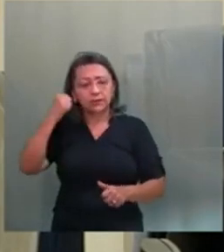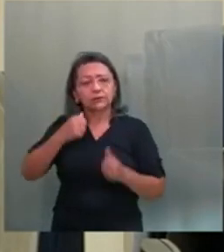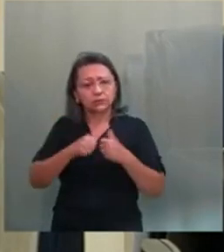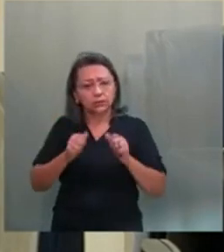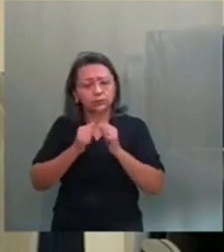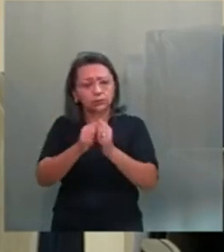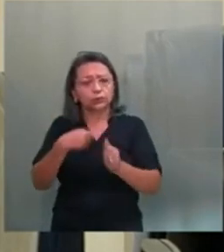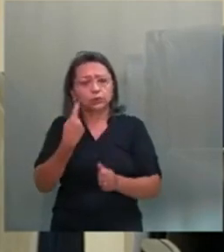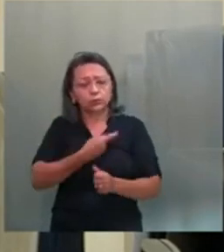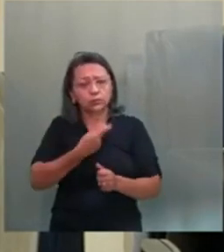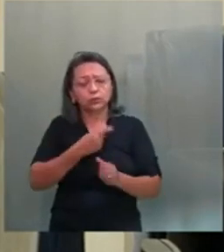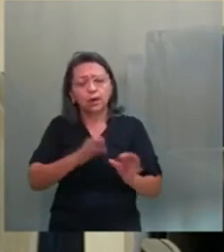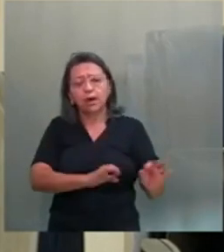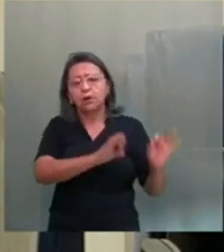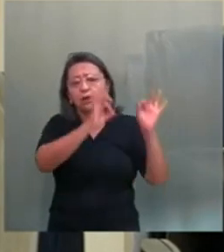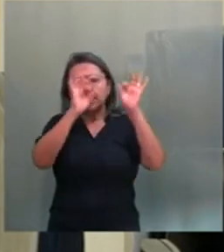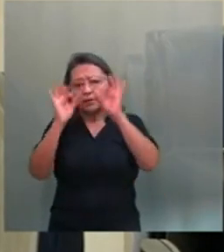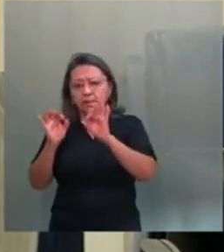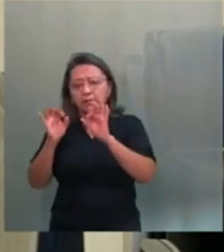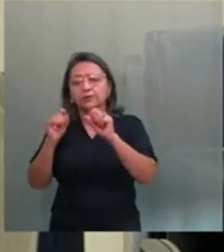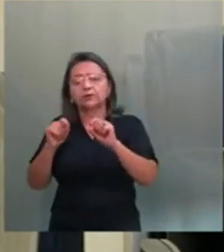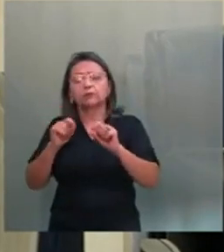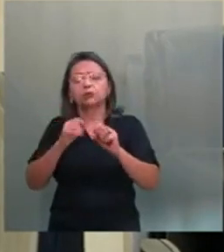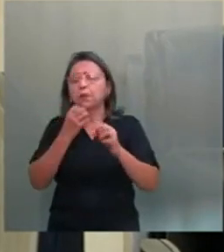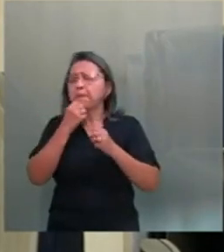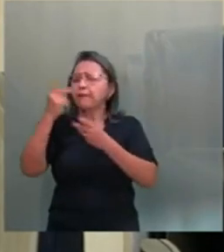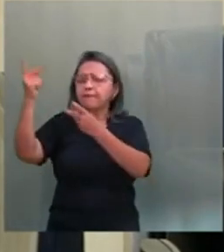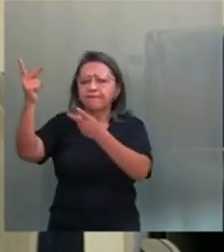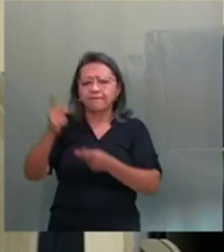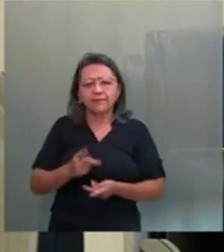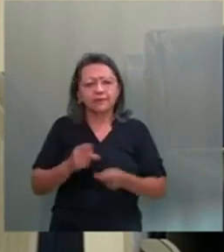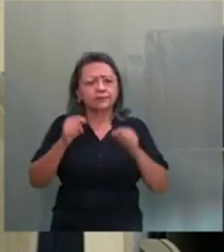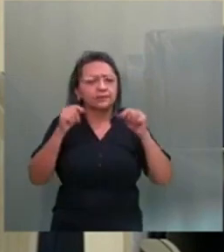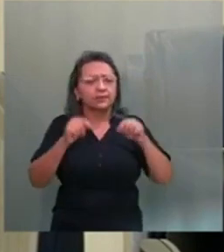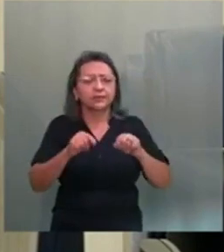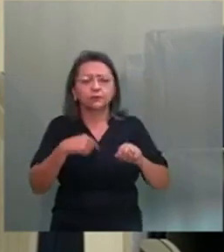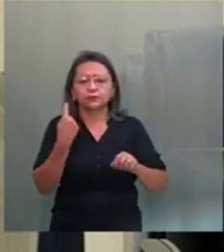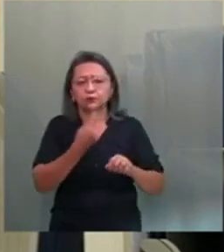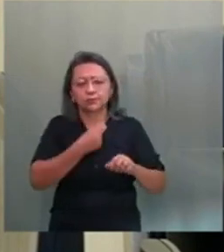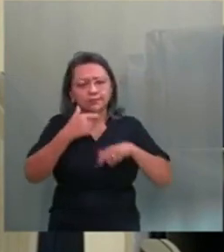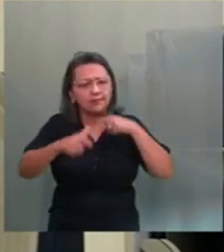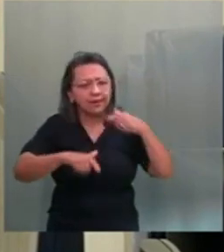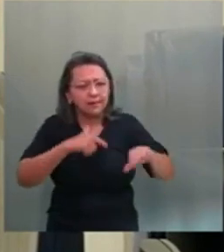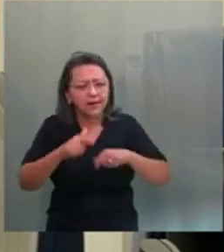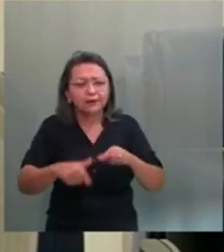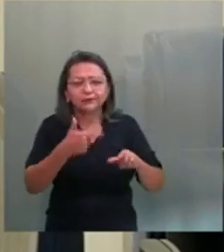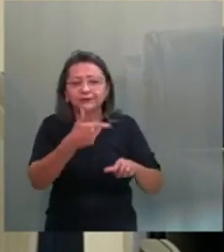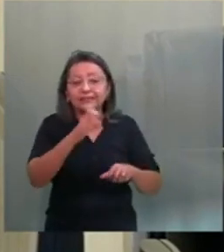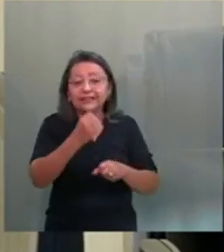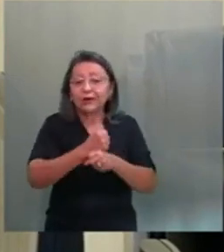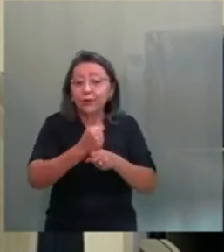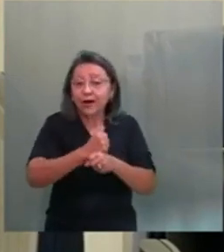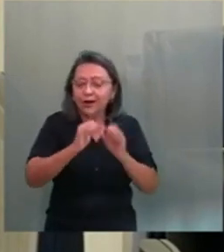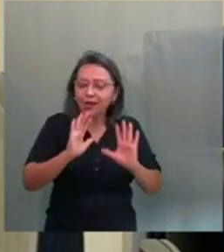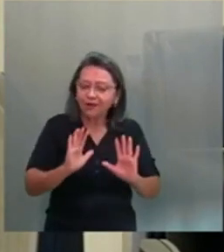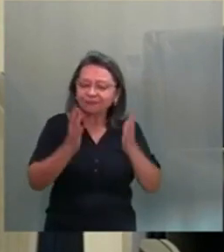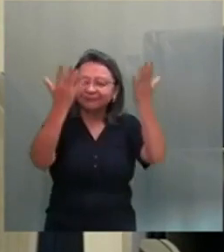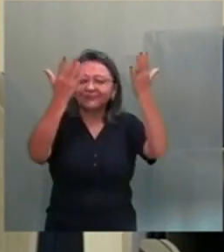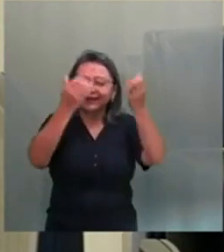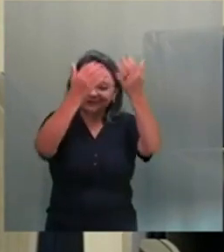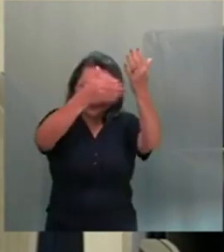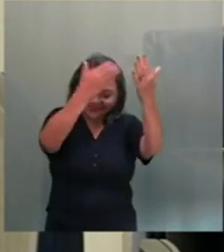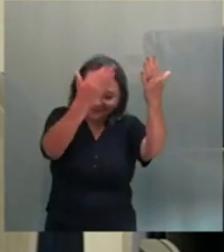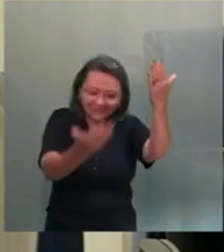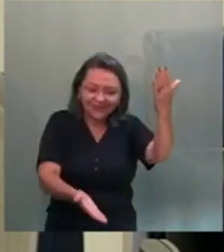conosco acompanhando essa sessão e que são muito bem-vindos aqui nos nossos trabalhos de 25 anos em homenagem à